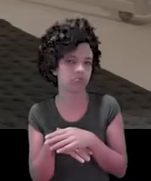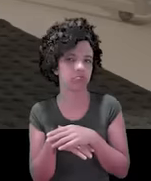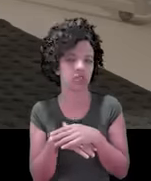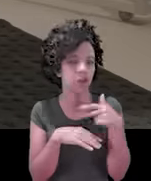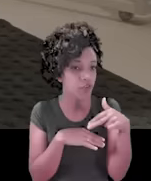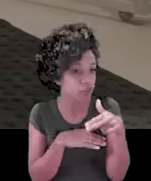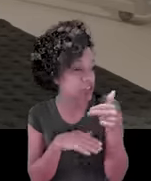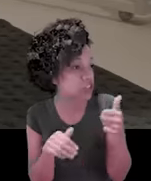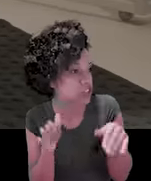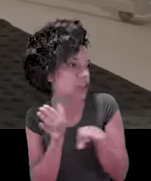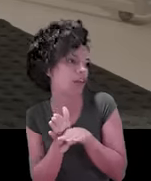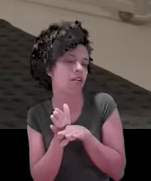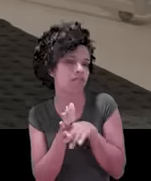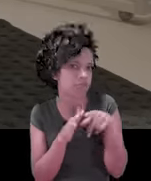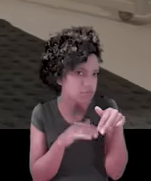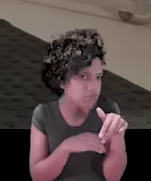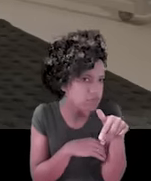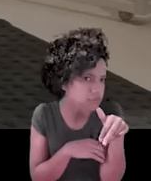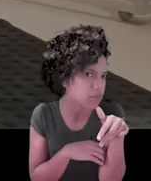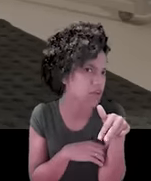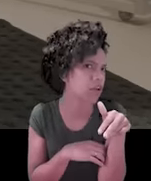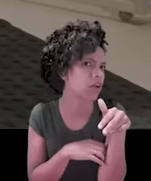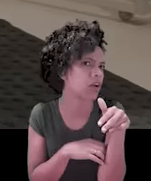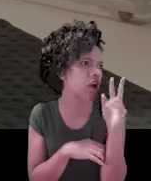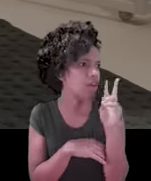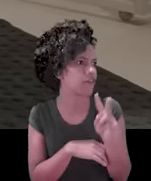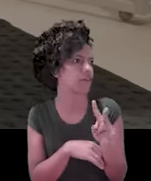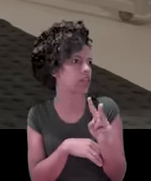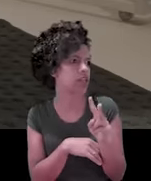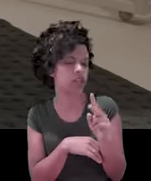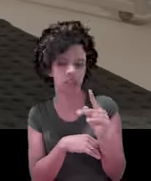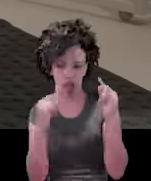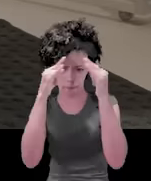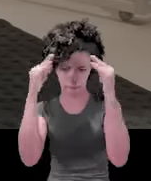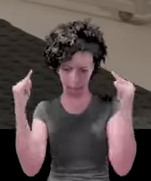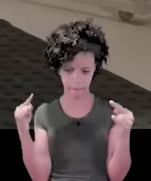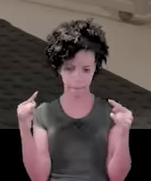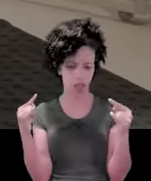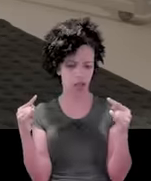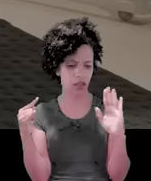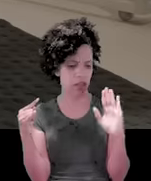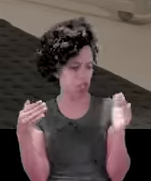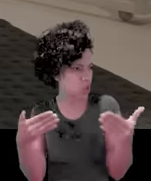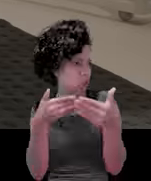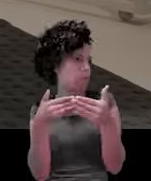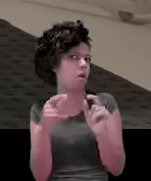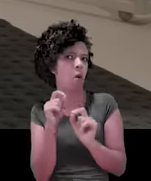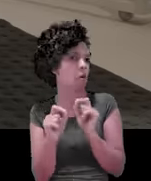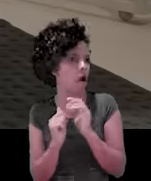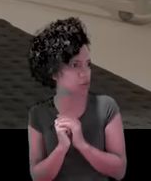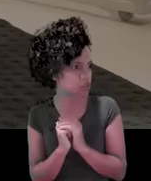por chegando lá quanto mais eu me aproximava aí eu fui vendo que era uma aluna te cobrei alguma coisa